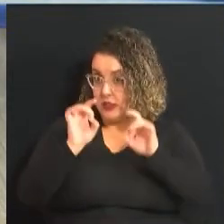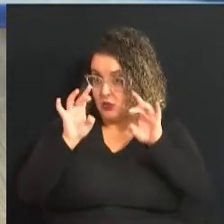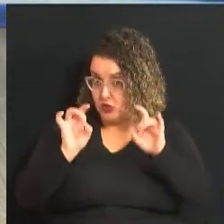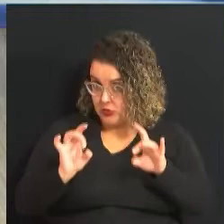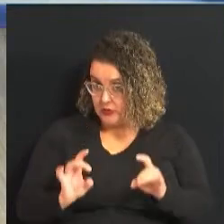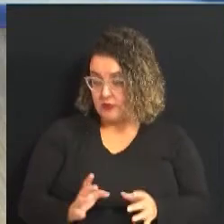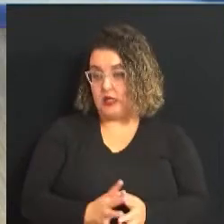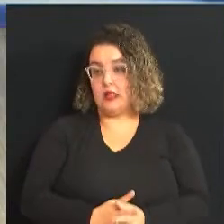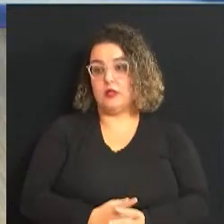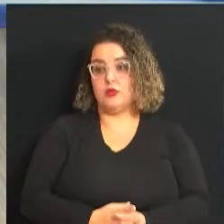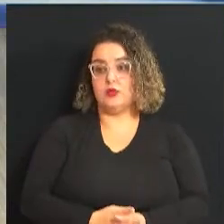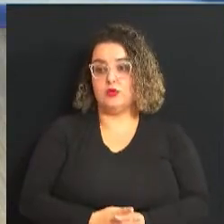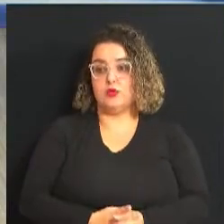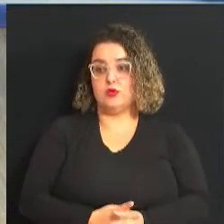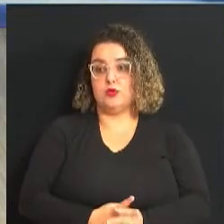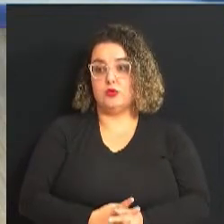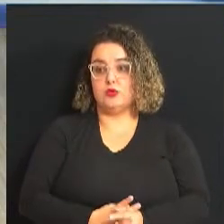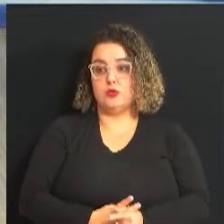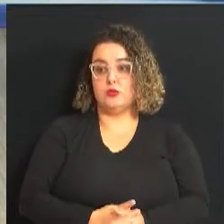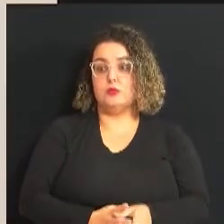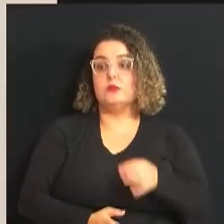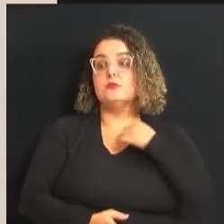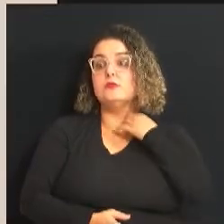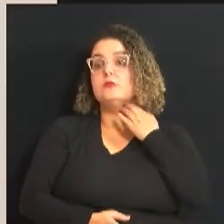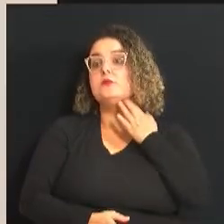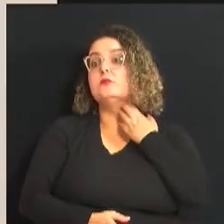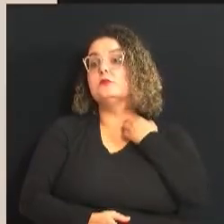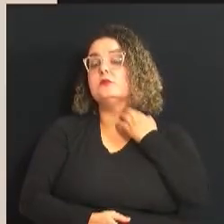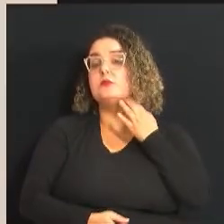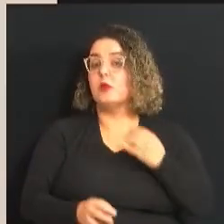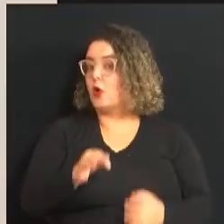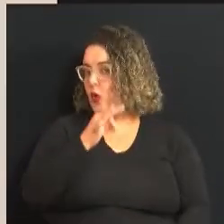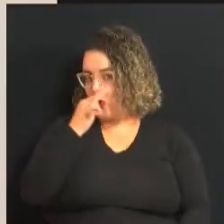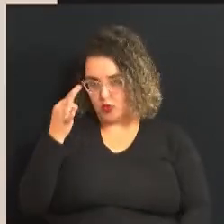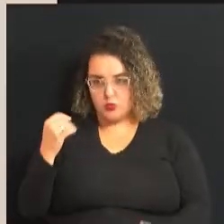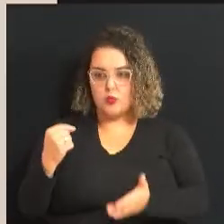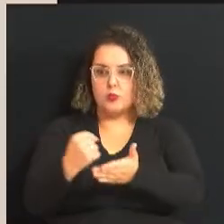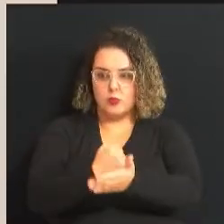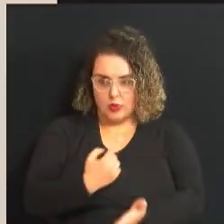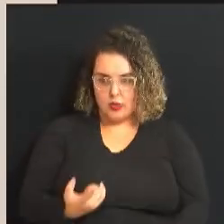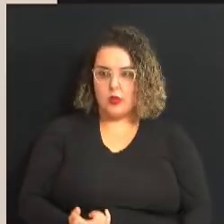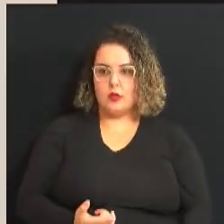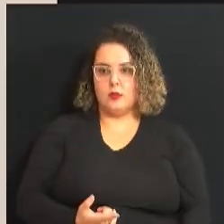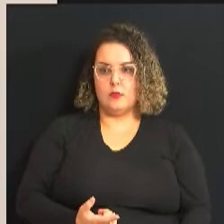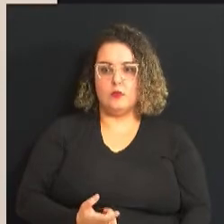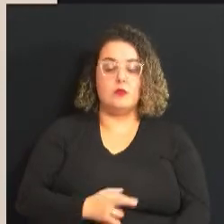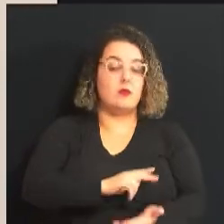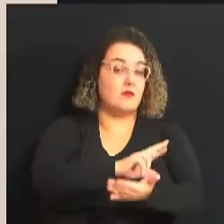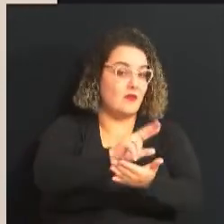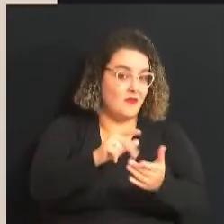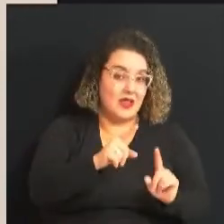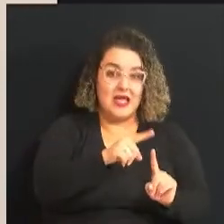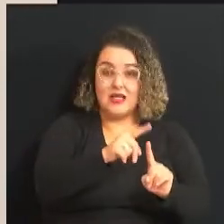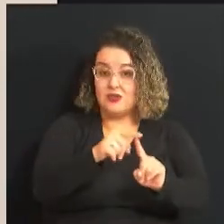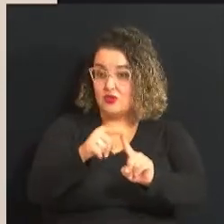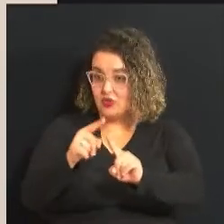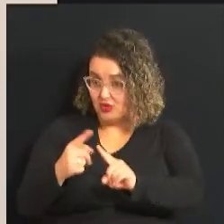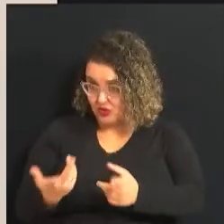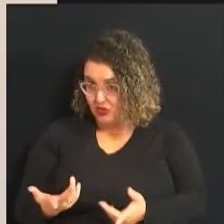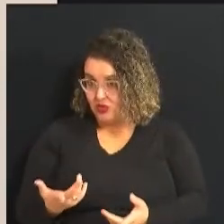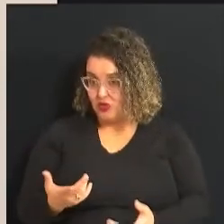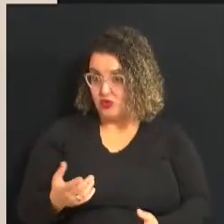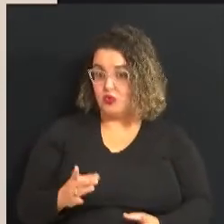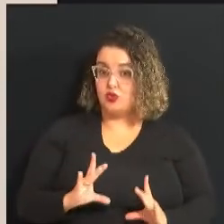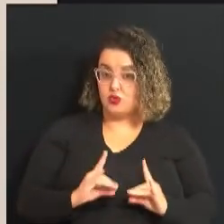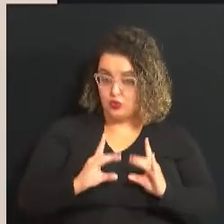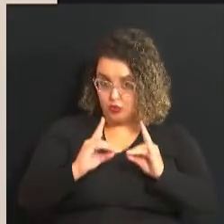especialista? Então, ótima pergunta. Justamente por ter vários tipos de hormônios